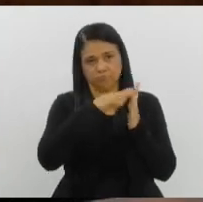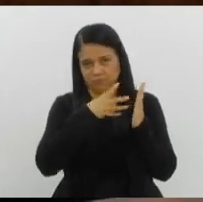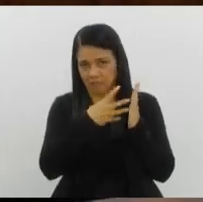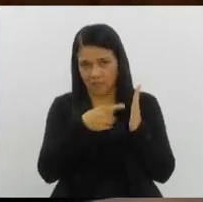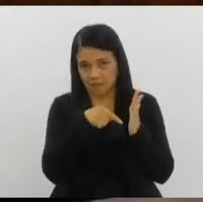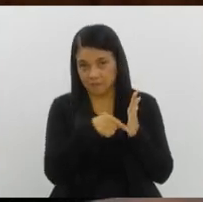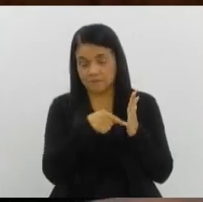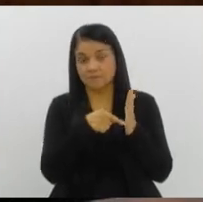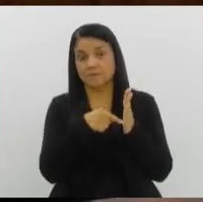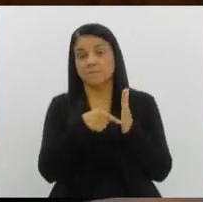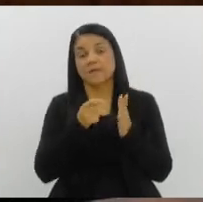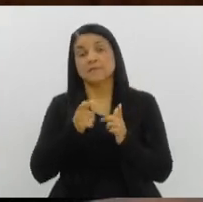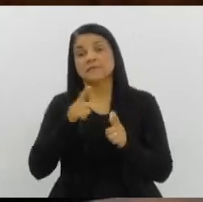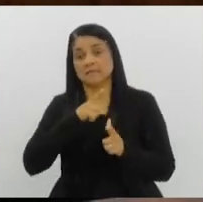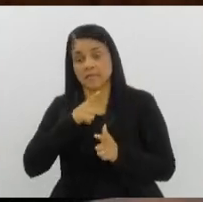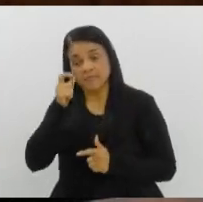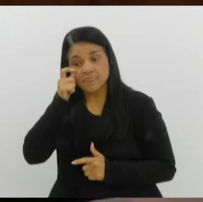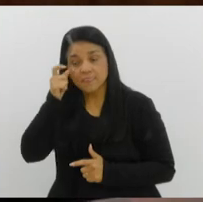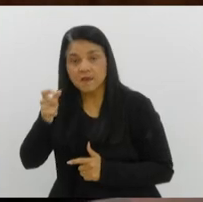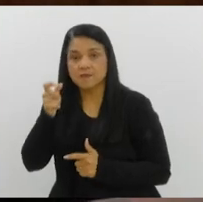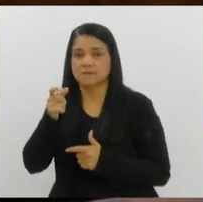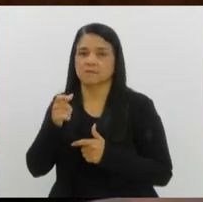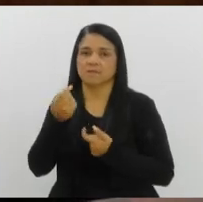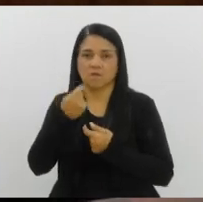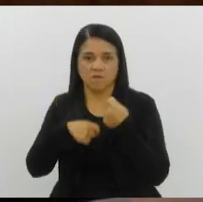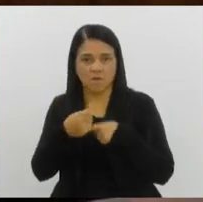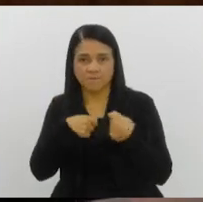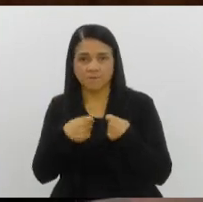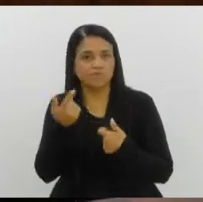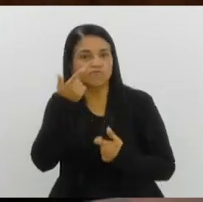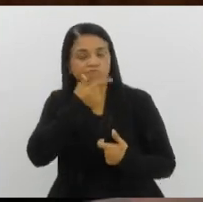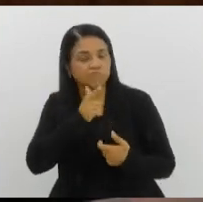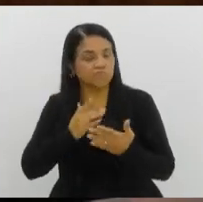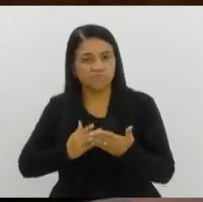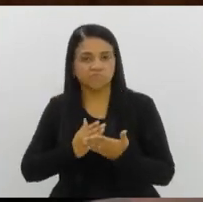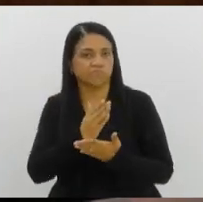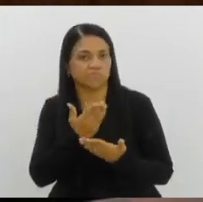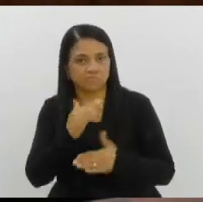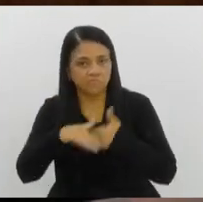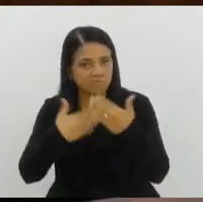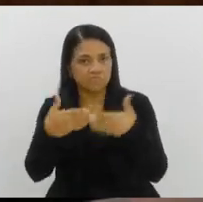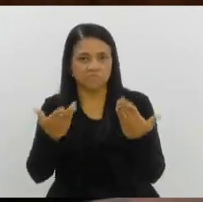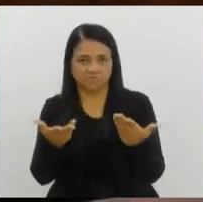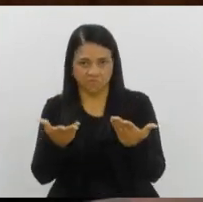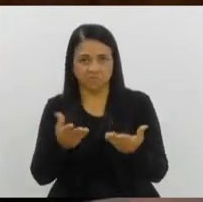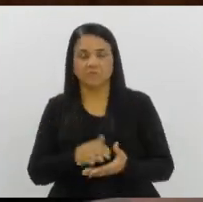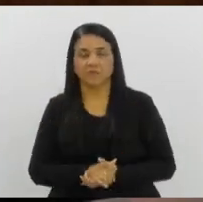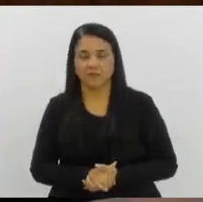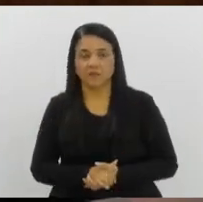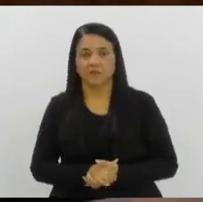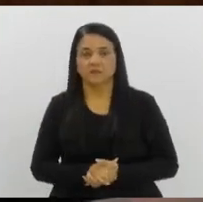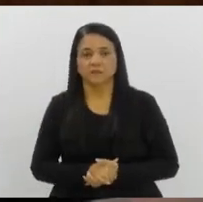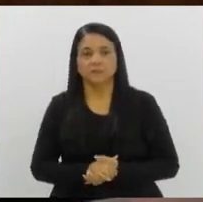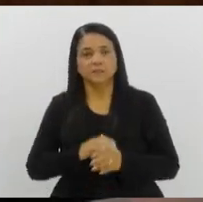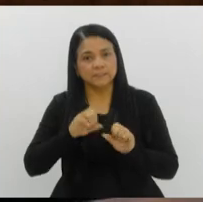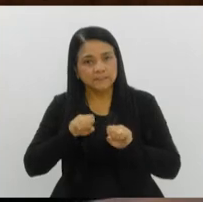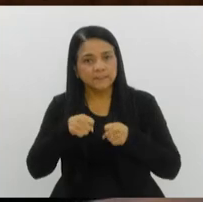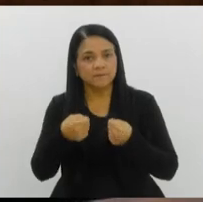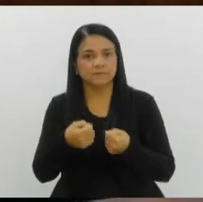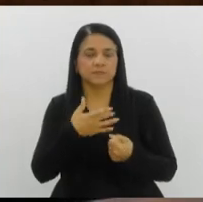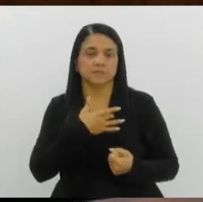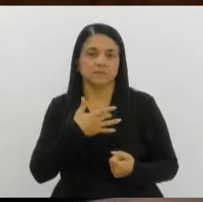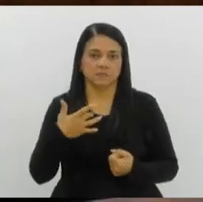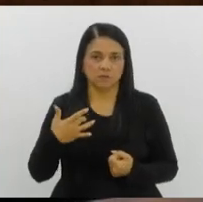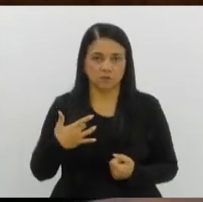implicam interesses econômicos, a gente não tenha conseguido avançar como a gente deveria em defesa da